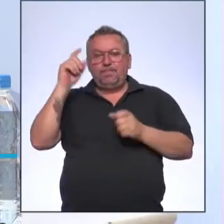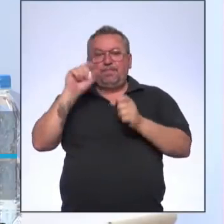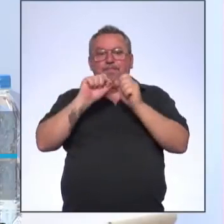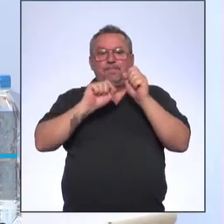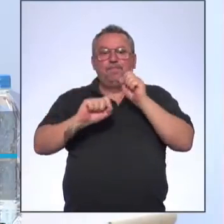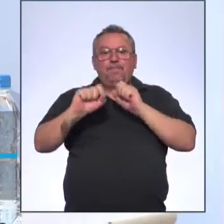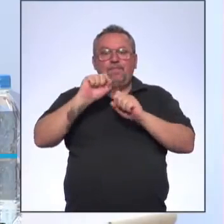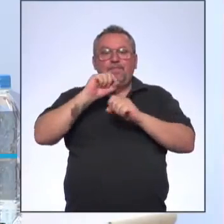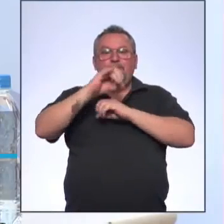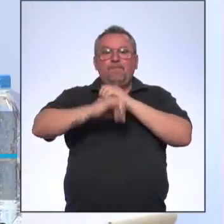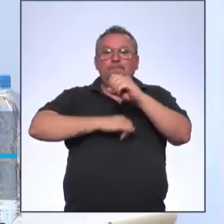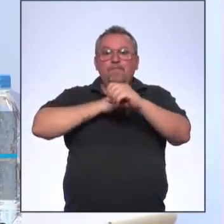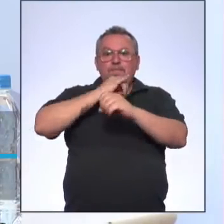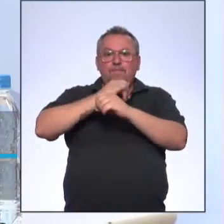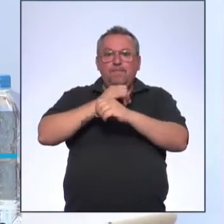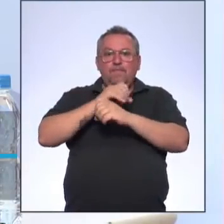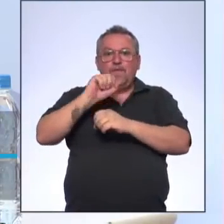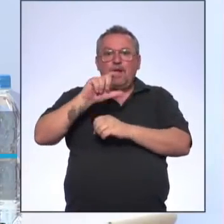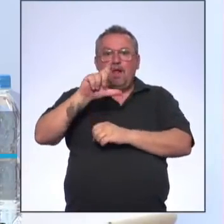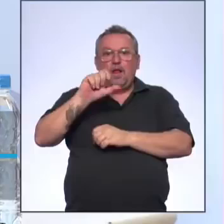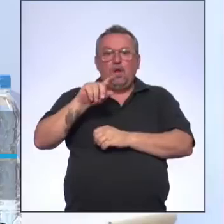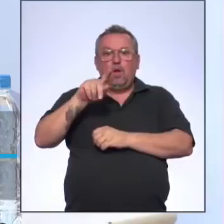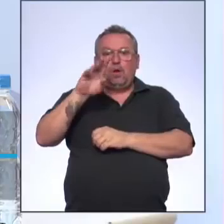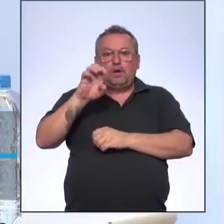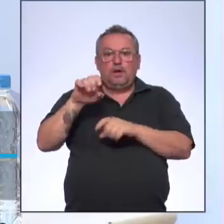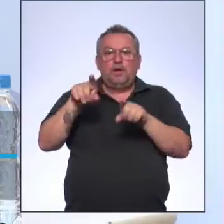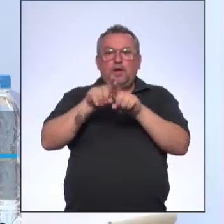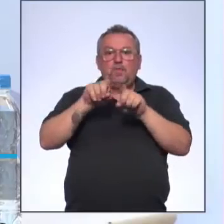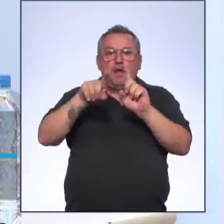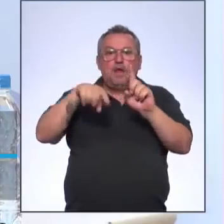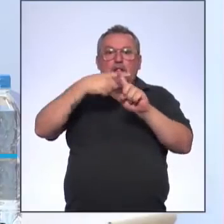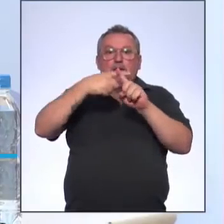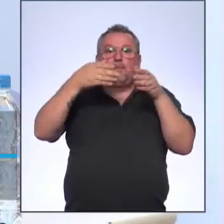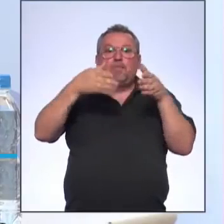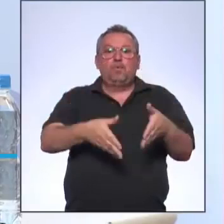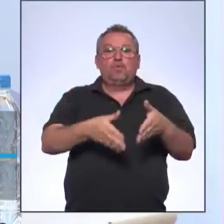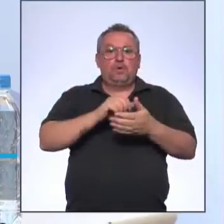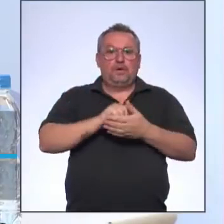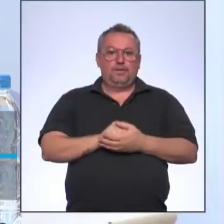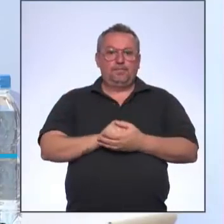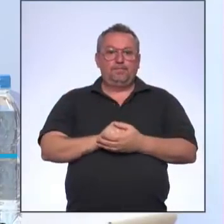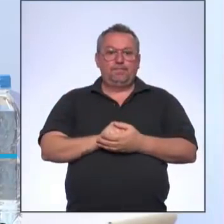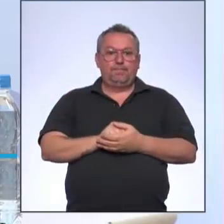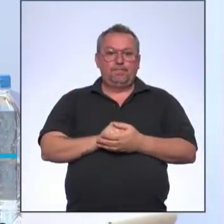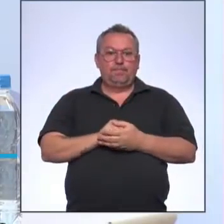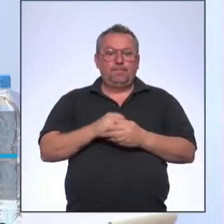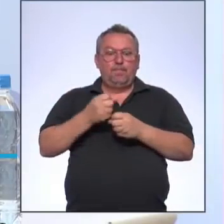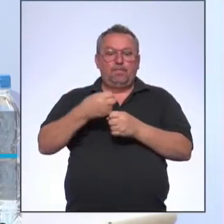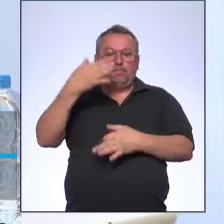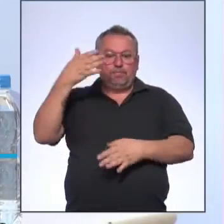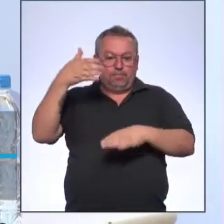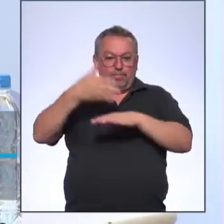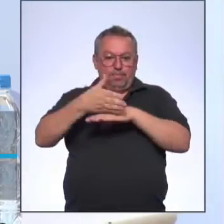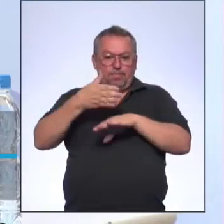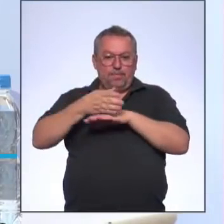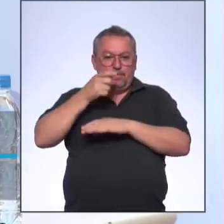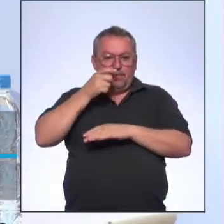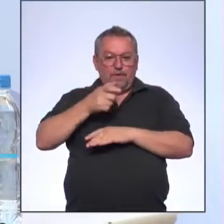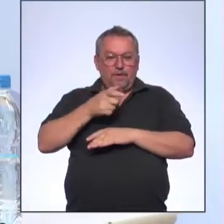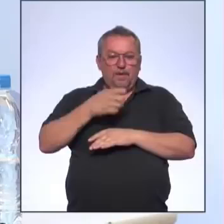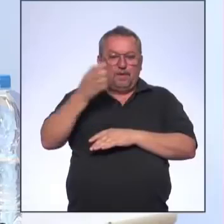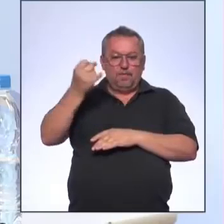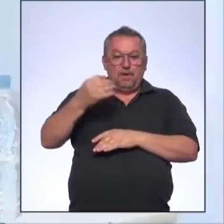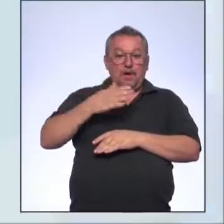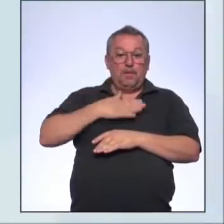de ver na internet a música do Alok e do Sepultura. Mais uma interação pelo chat, pessoal. Conta